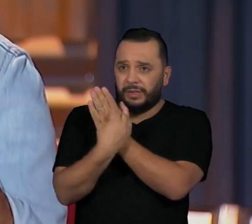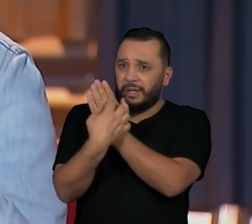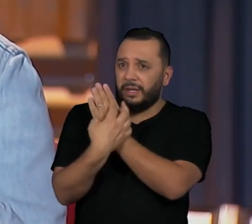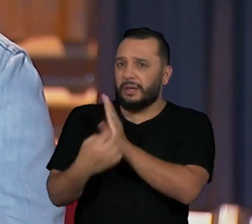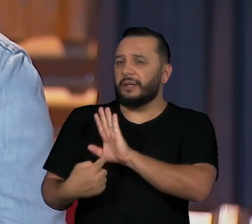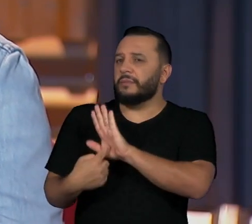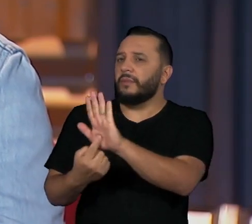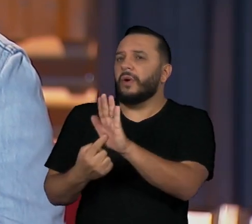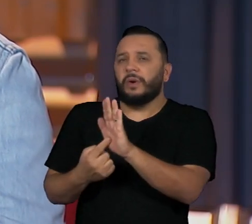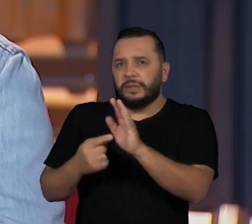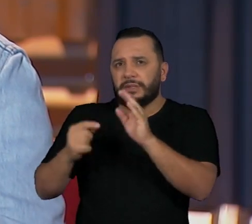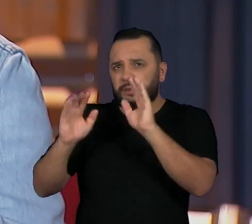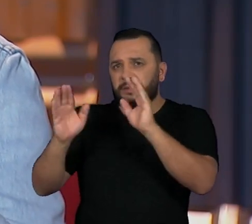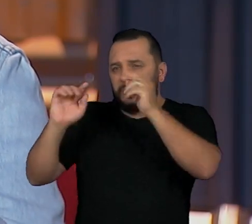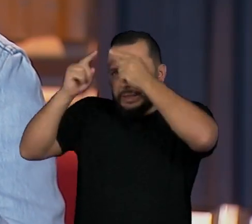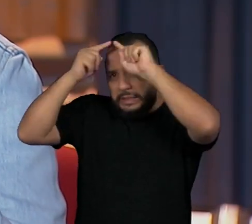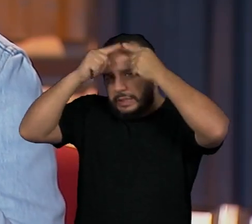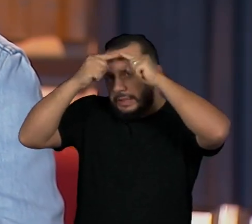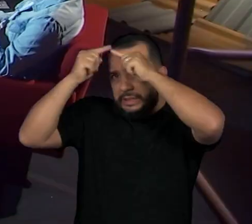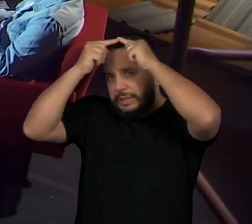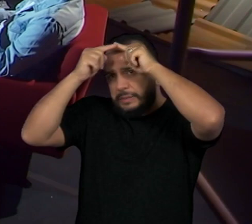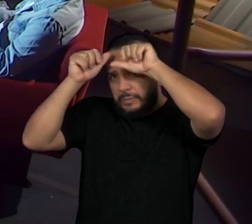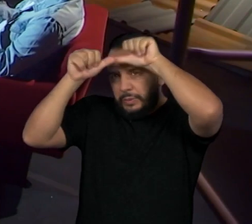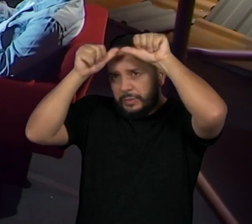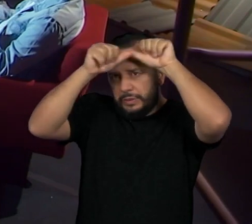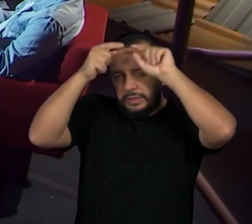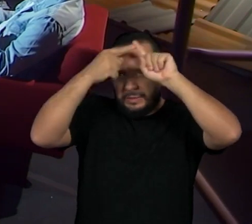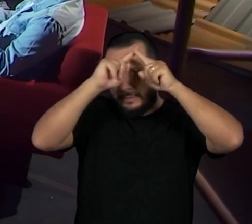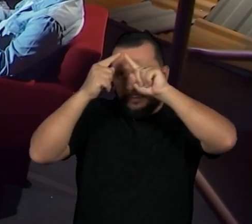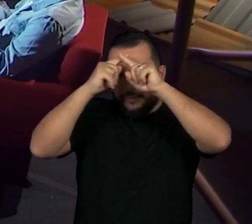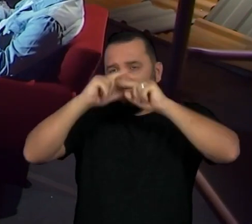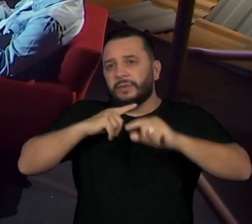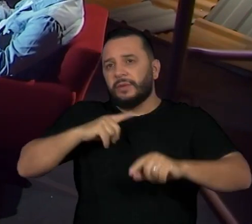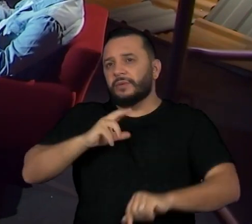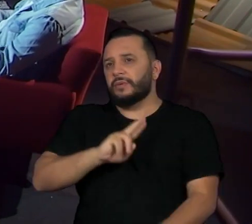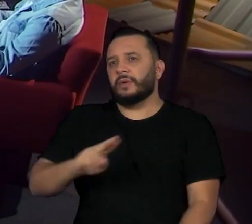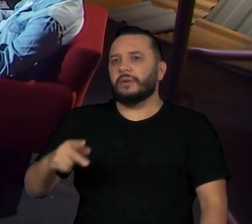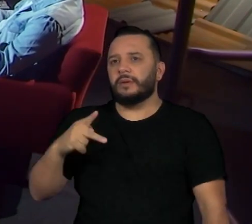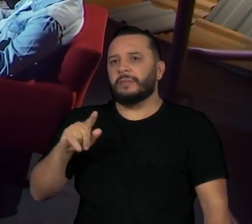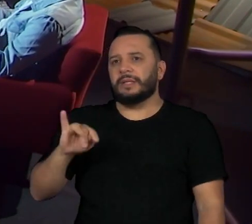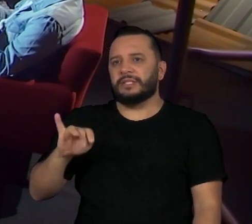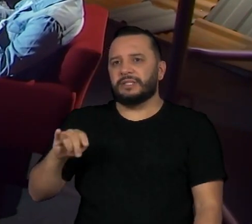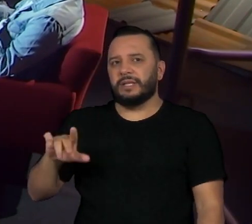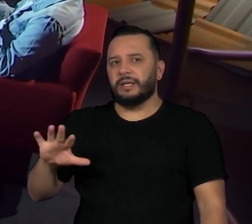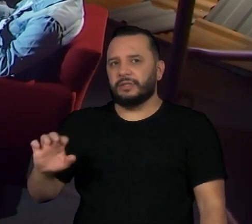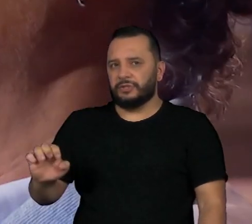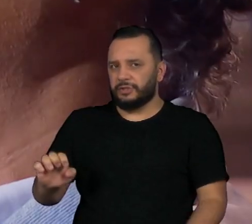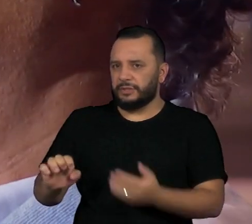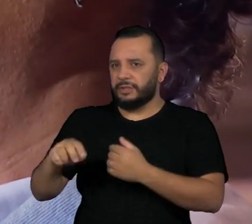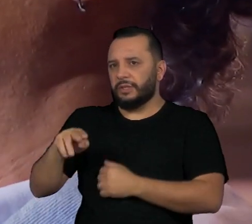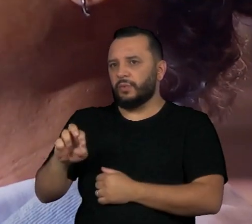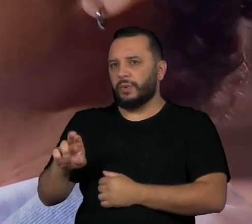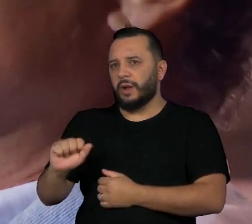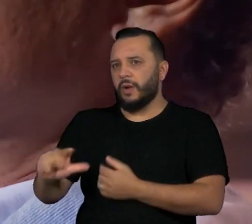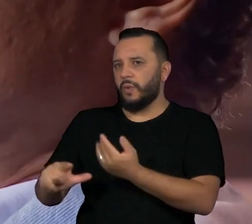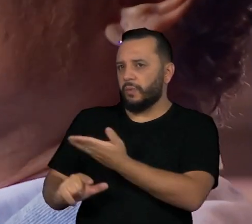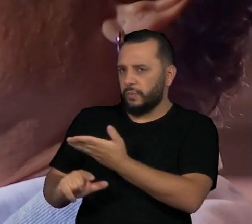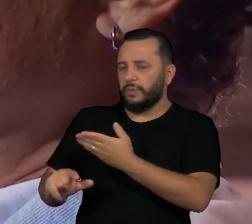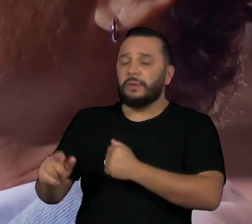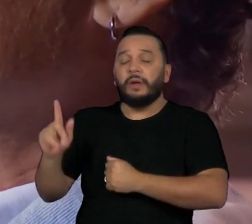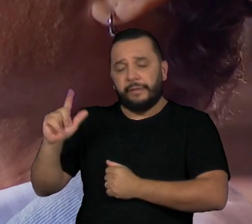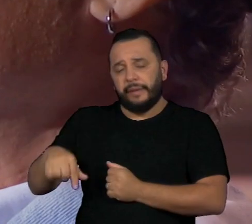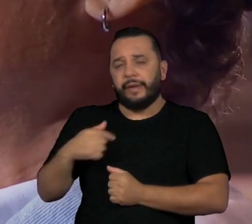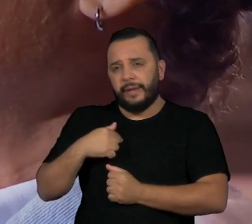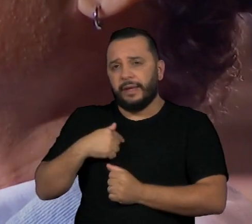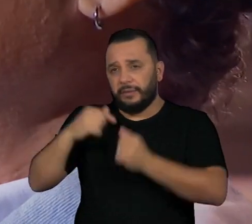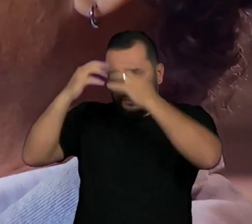mudanças nas conexões entre neurônios. Então, aquilo que a gente chama de plasticidade neural, ou seja, um cérebro tratado com substâncias